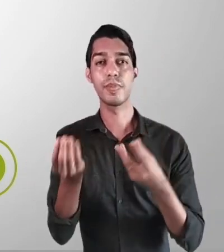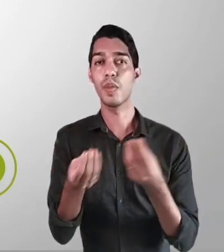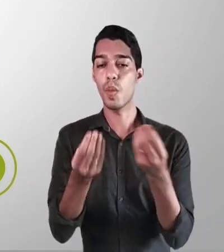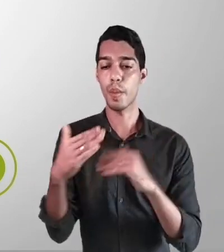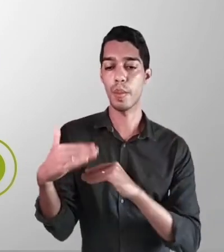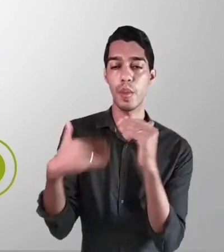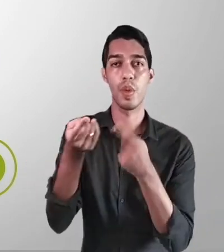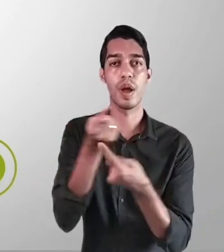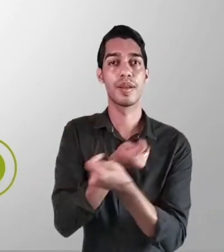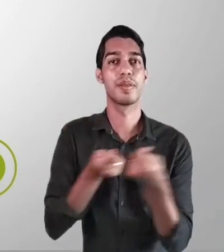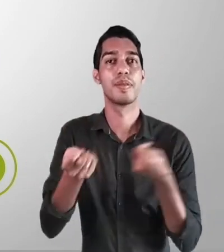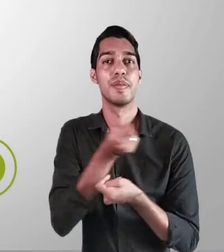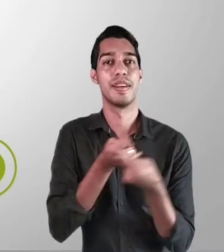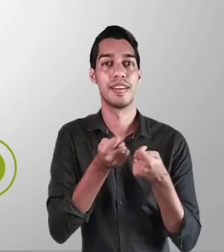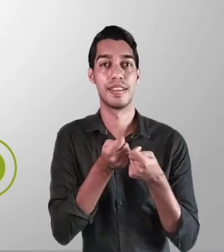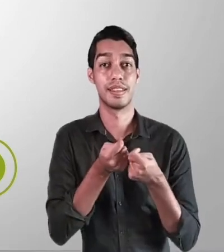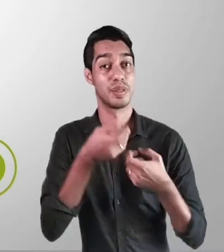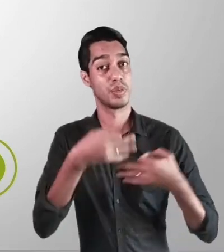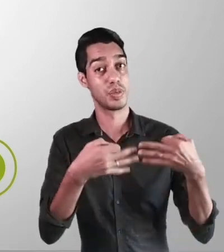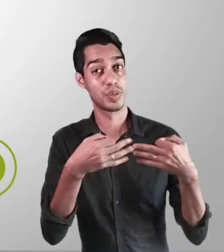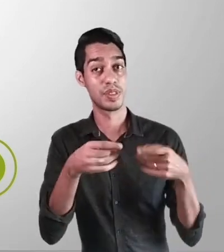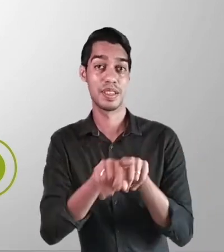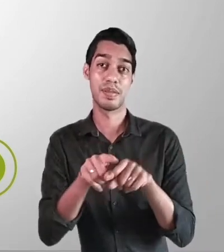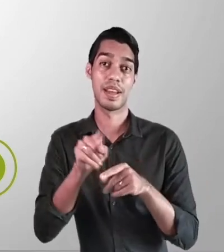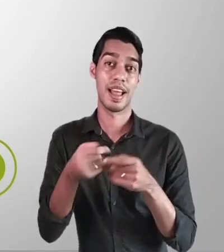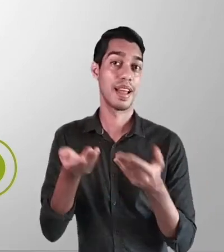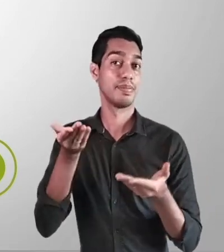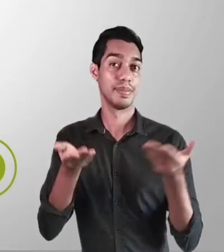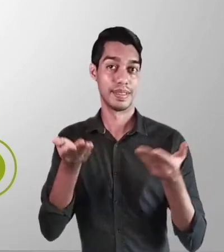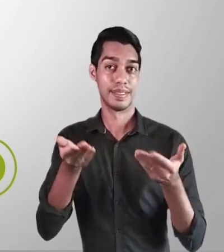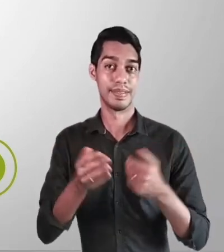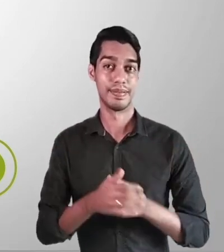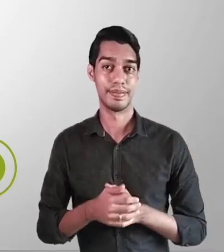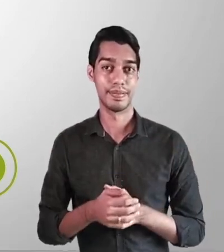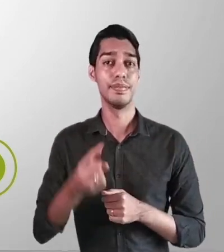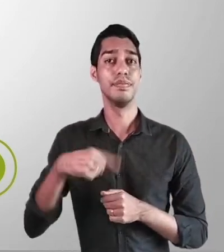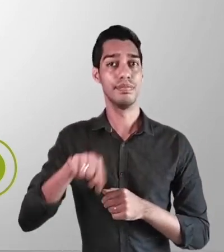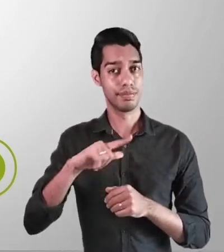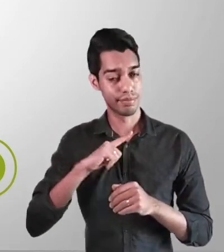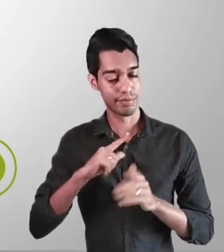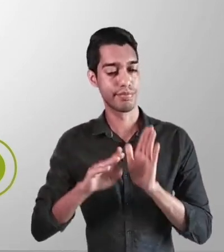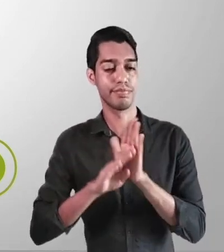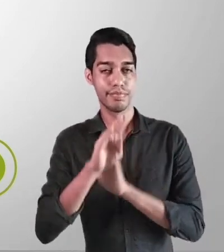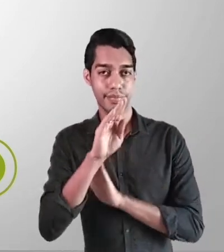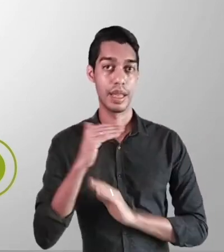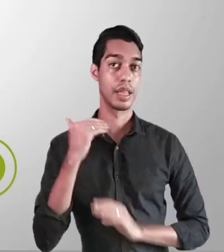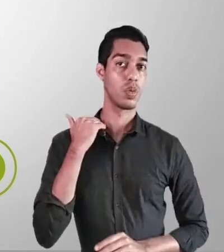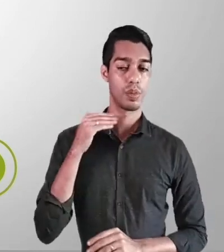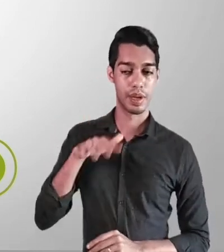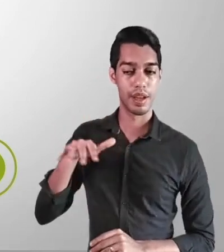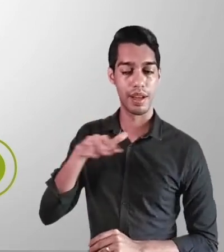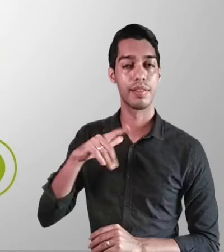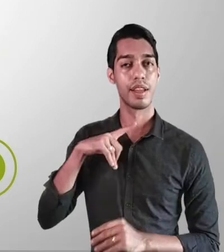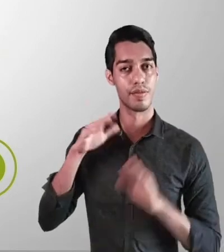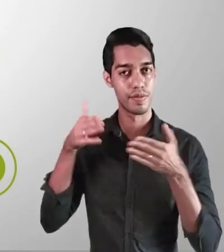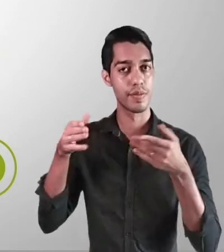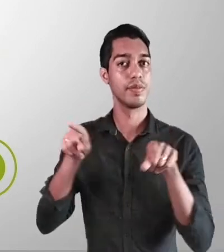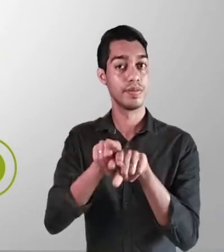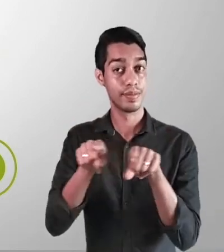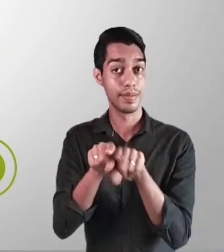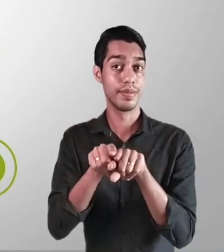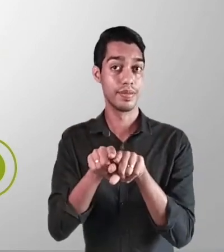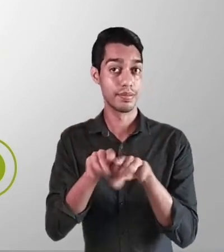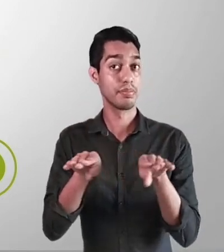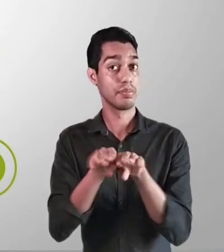de forma mais justa, mais equilibrada. Nós temos avançado nessa direção, o setor bancário tem esse foco. É preciso, por outro